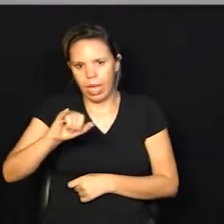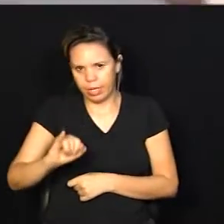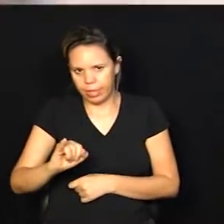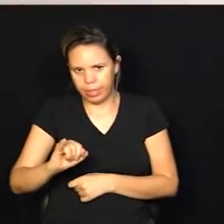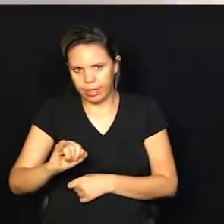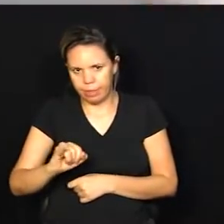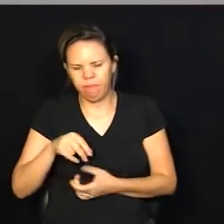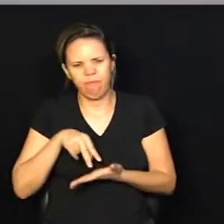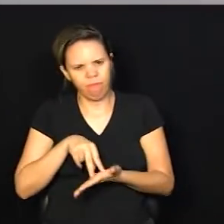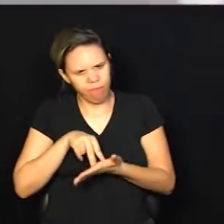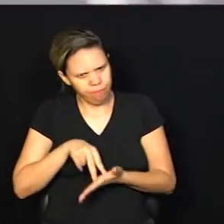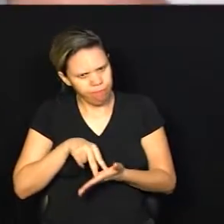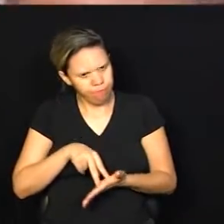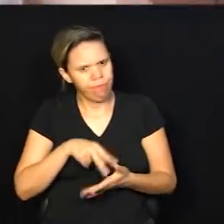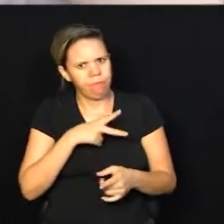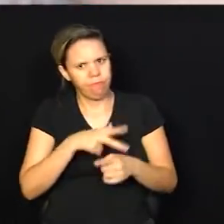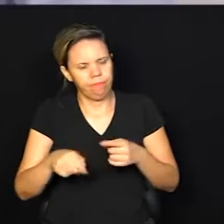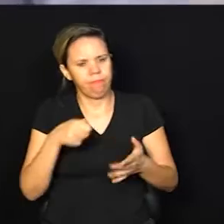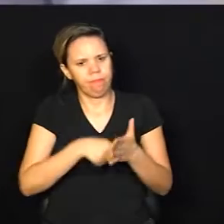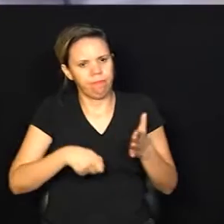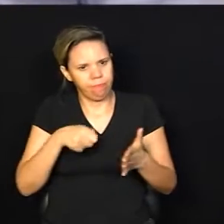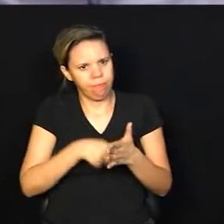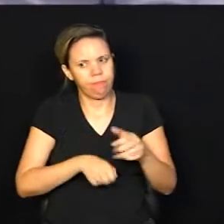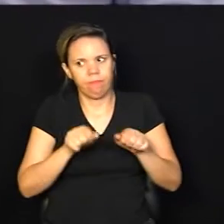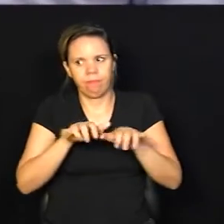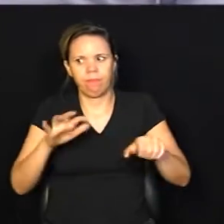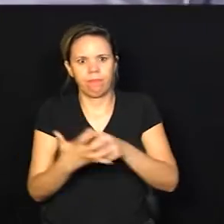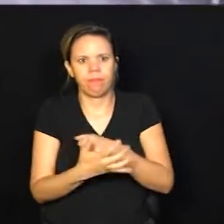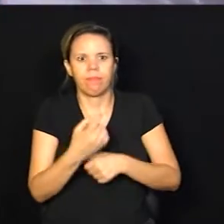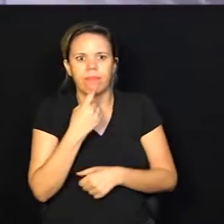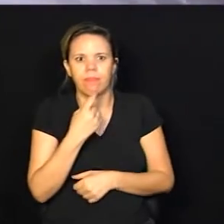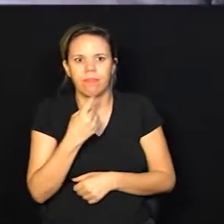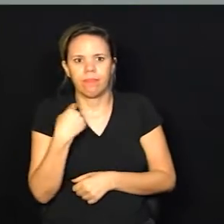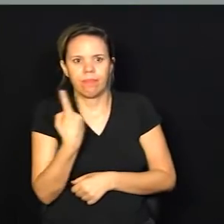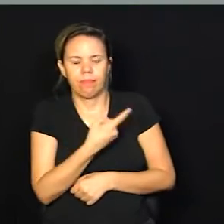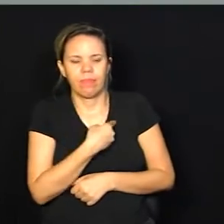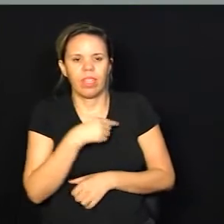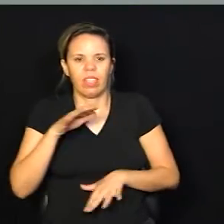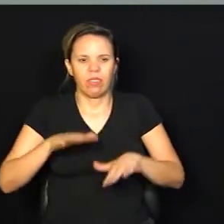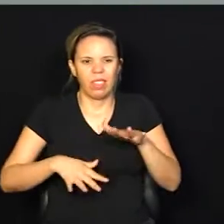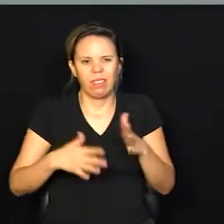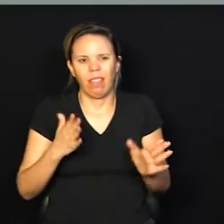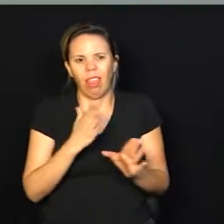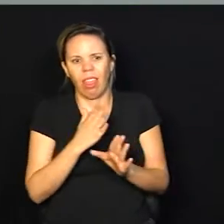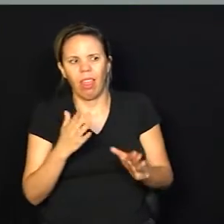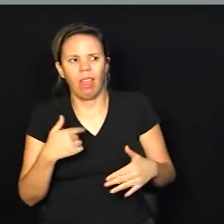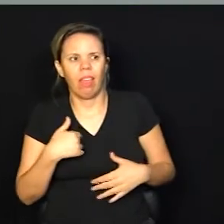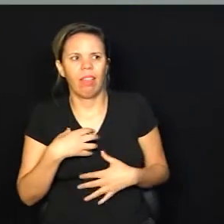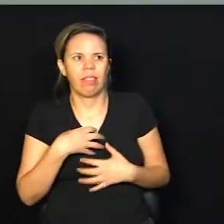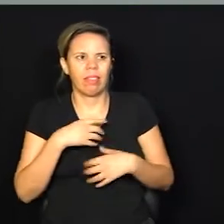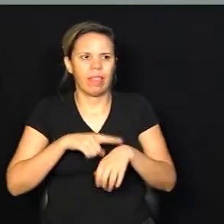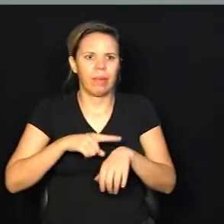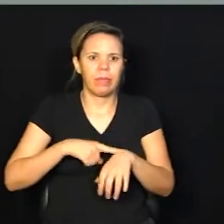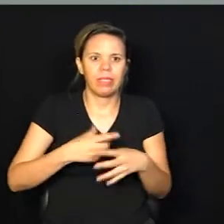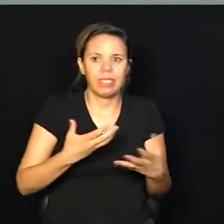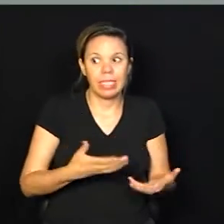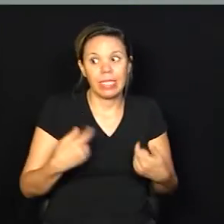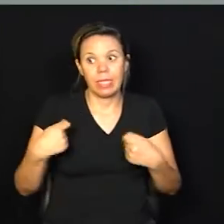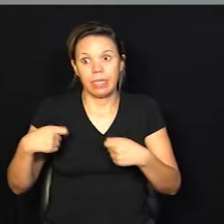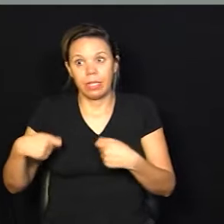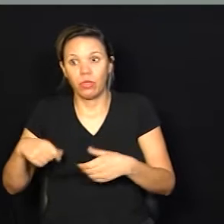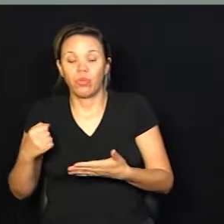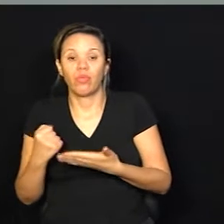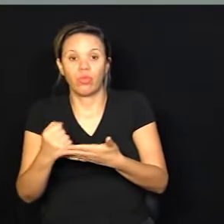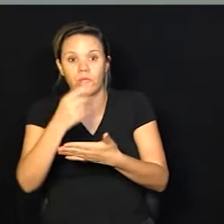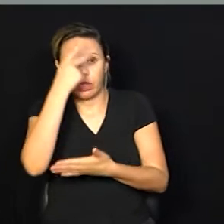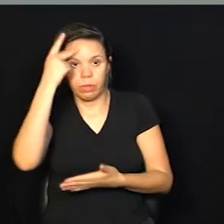Maeli Ikuno se manteve firme no enfrentamento à pandemia em Campinas. A gente fica muito dividido, né? Porque ao mesmo tempo que a gente quer, a